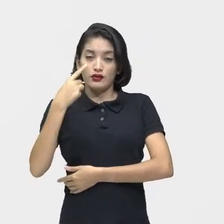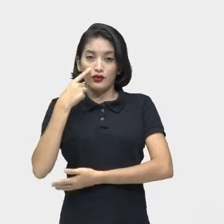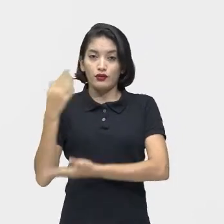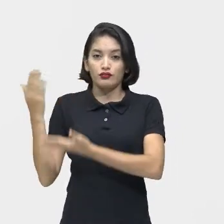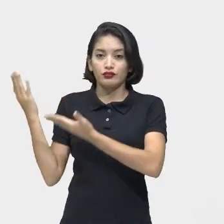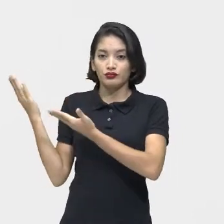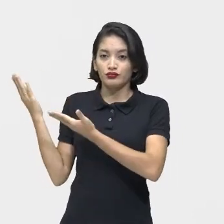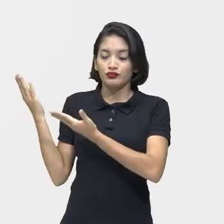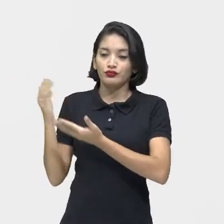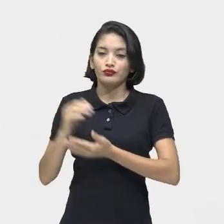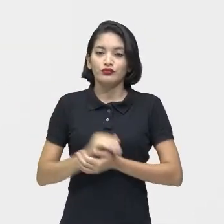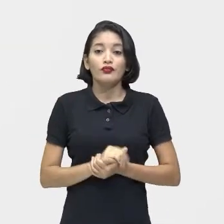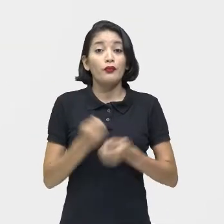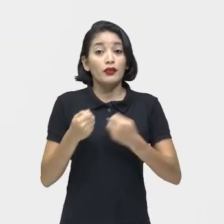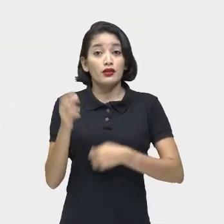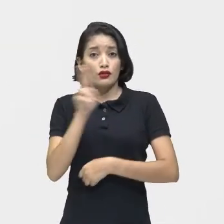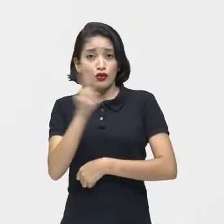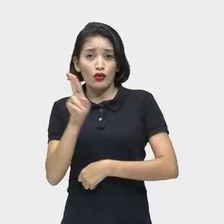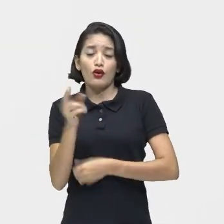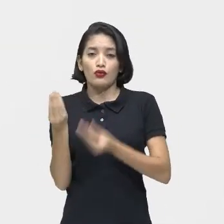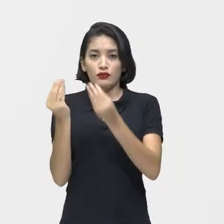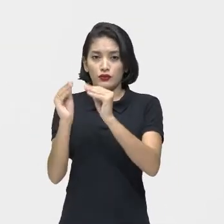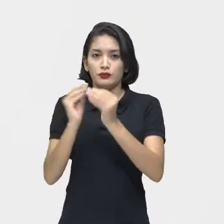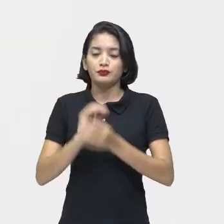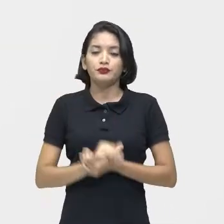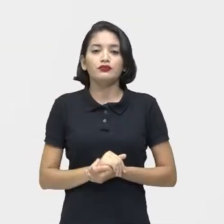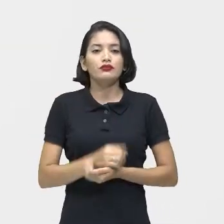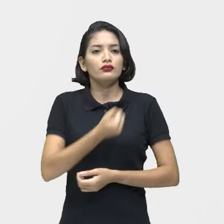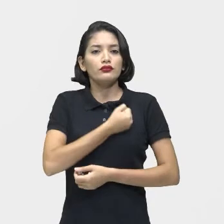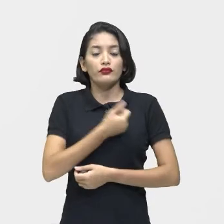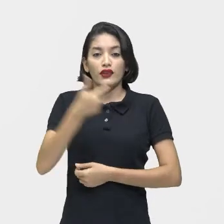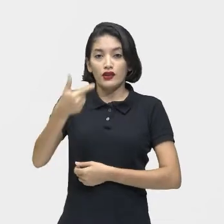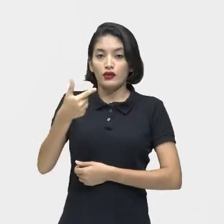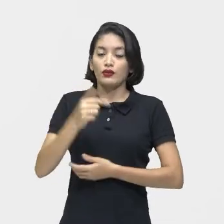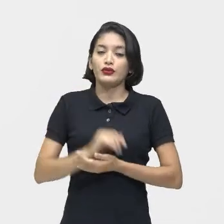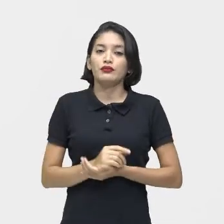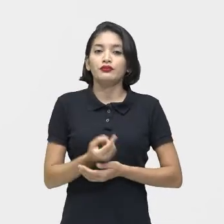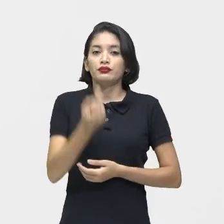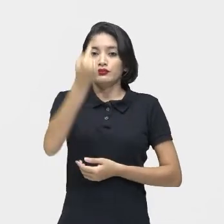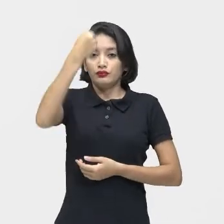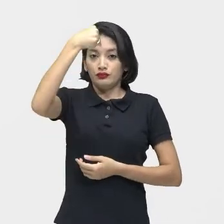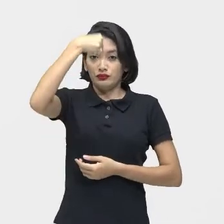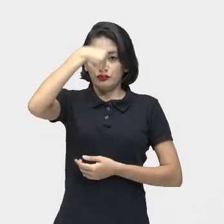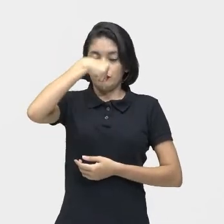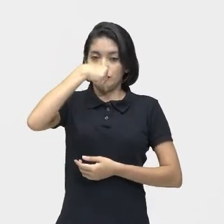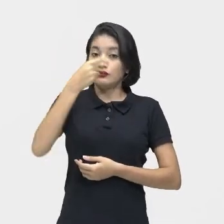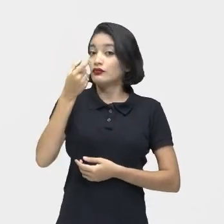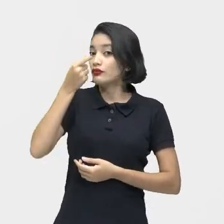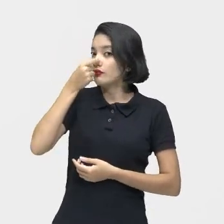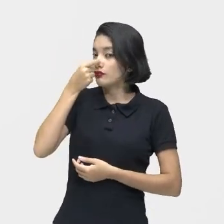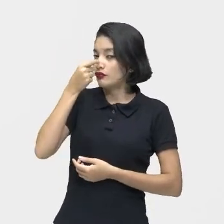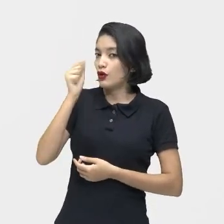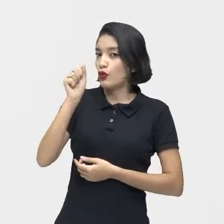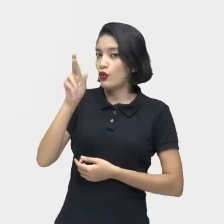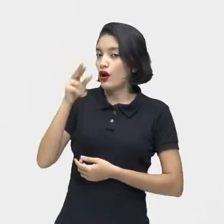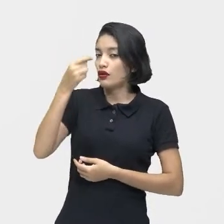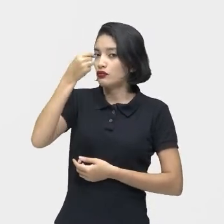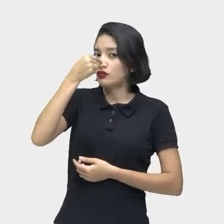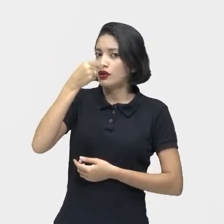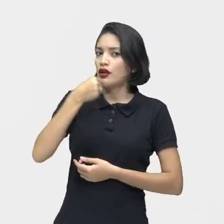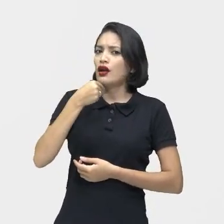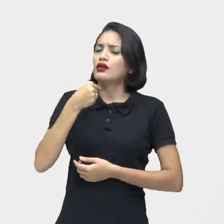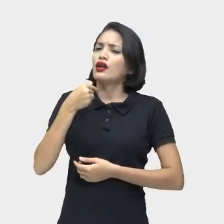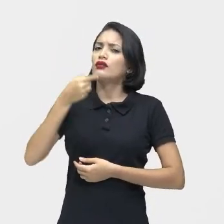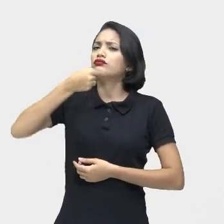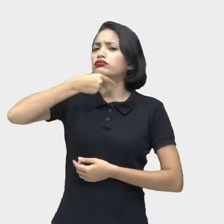figura a seguir. Questão 2. No sistema respiratório, o ar entra pelas narinas e percorre